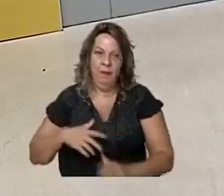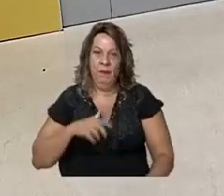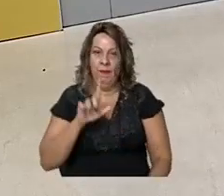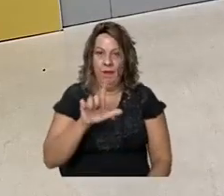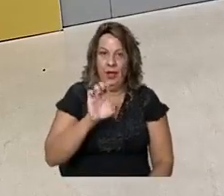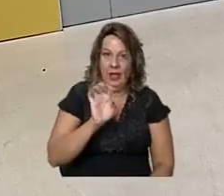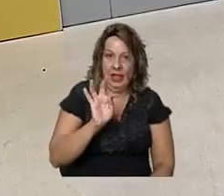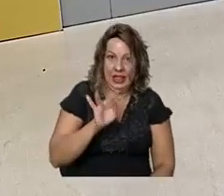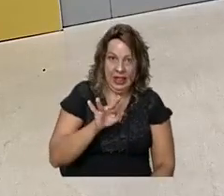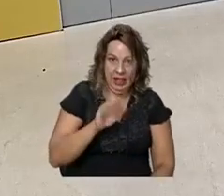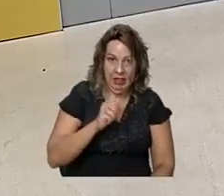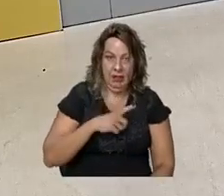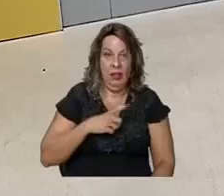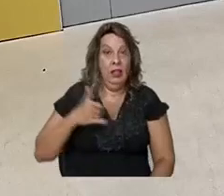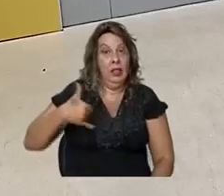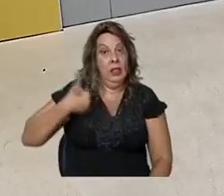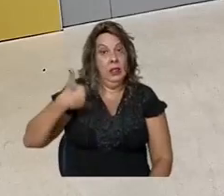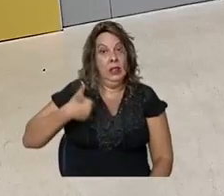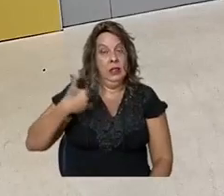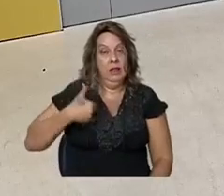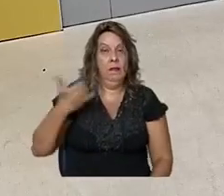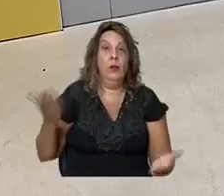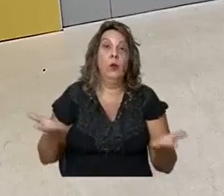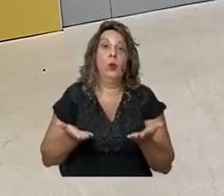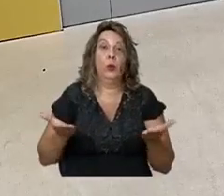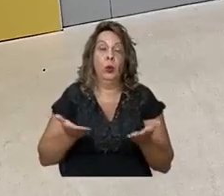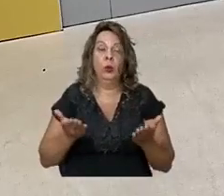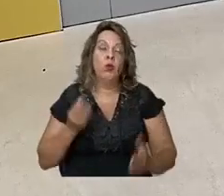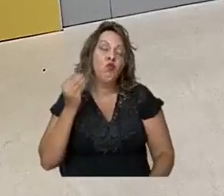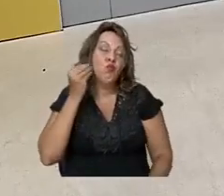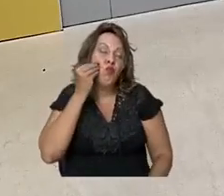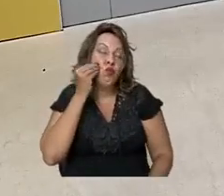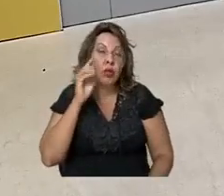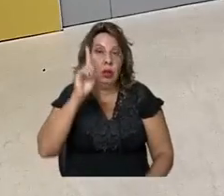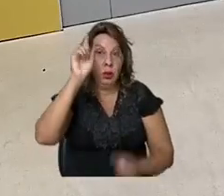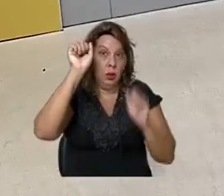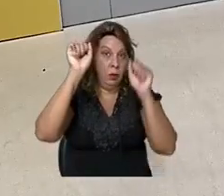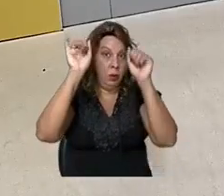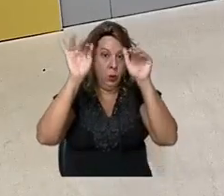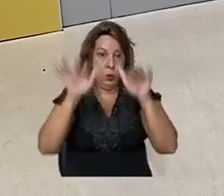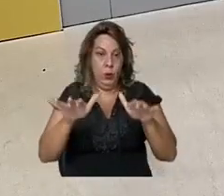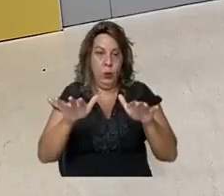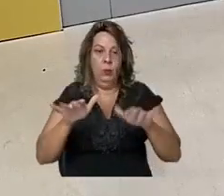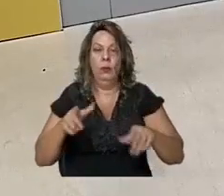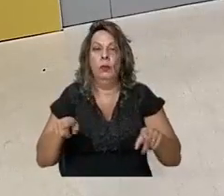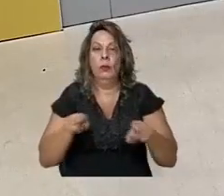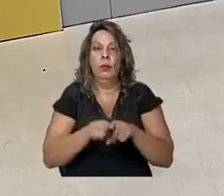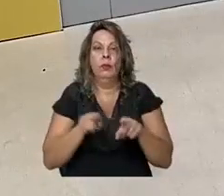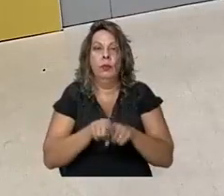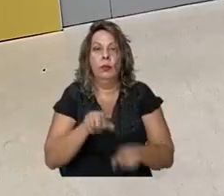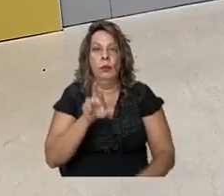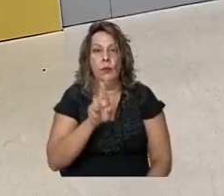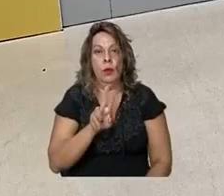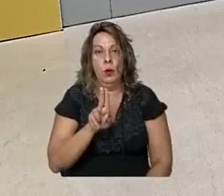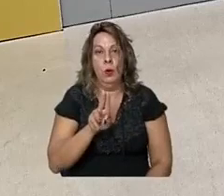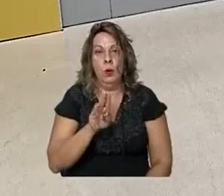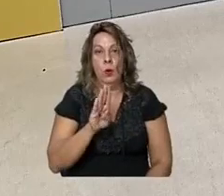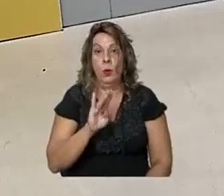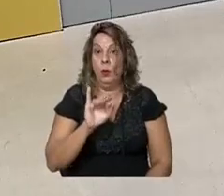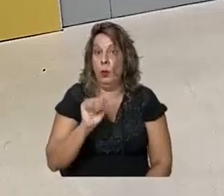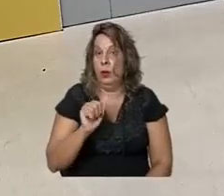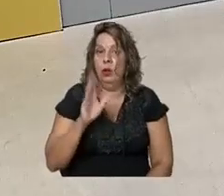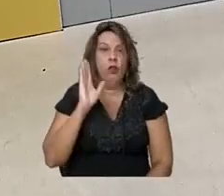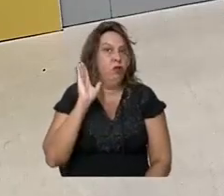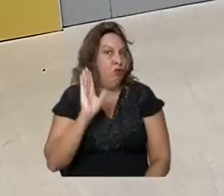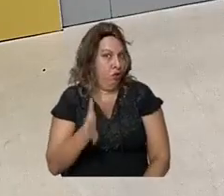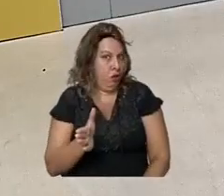Gioli, aniversariante do dia, Deus te abençoe, um cheiro. Olha só, tem a Rúbia Prado, aí ela falou, já